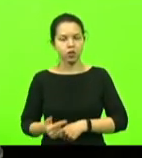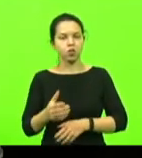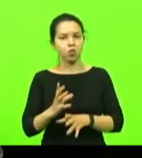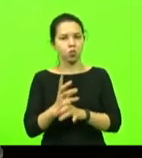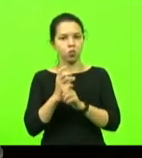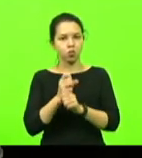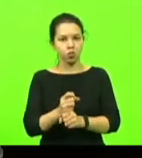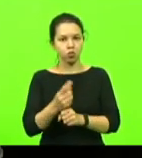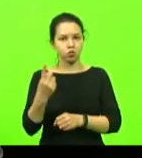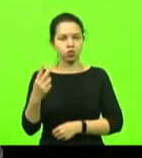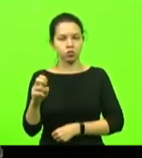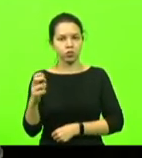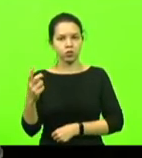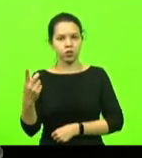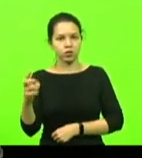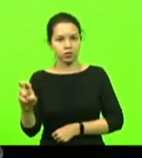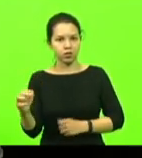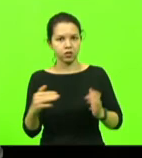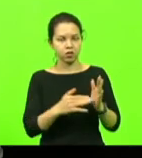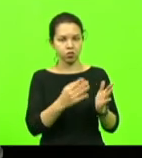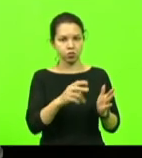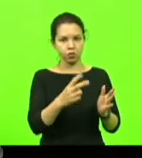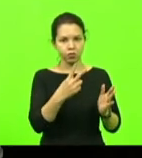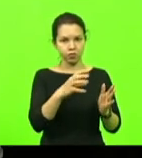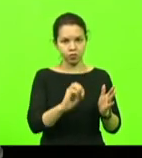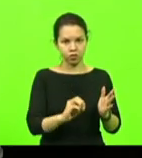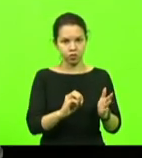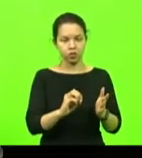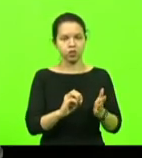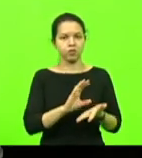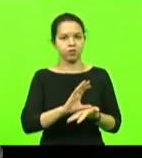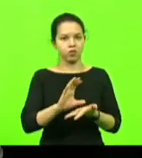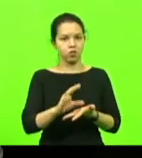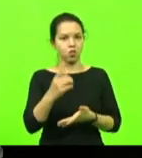a 2020, a cifra de investir a cifra de